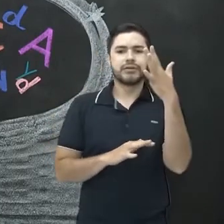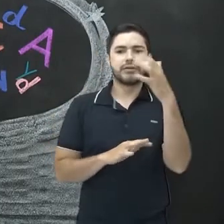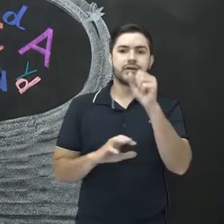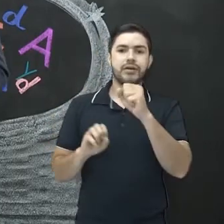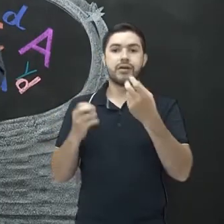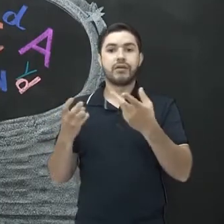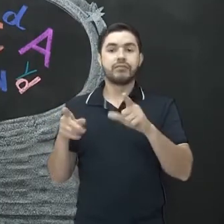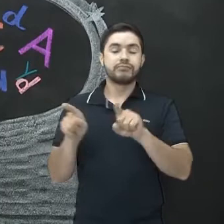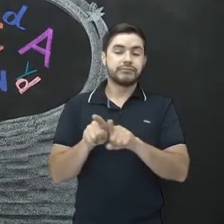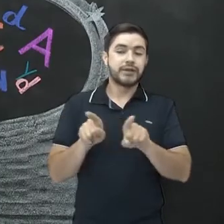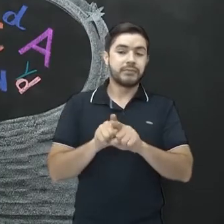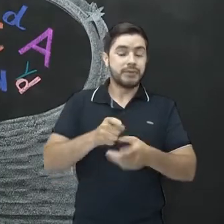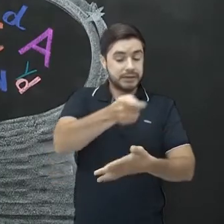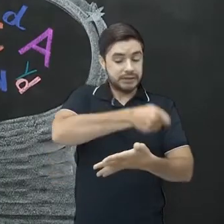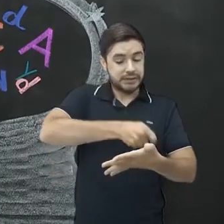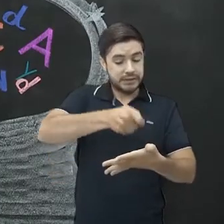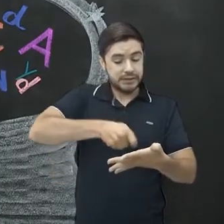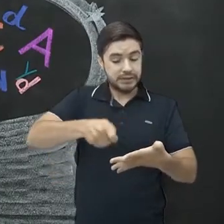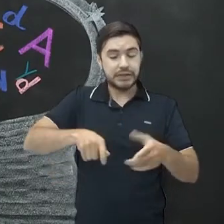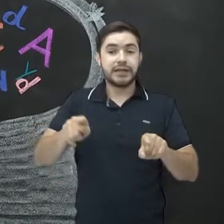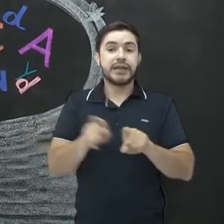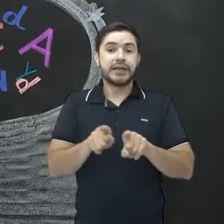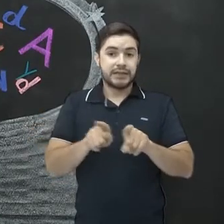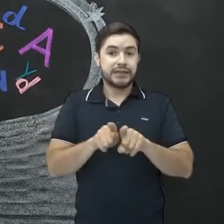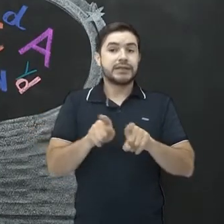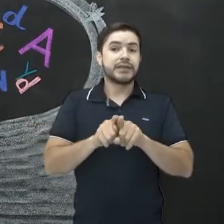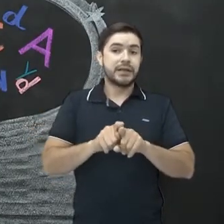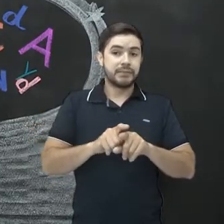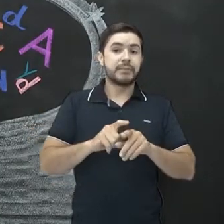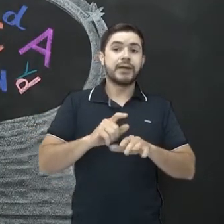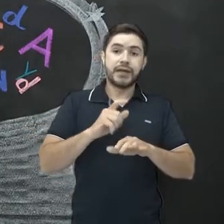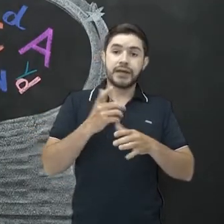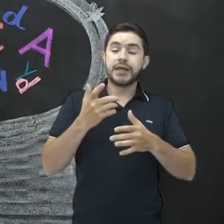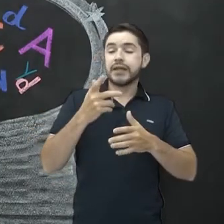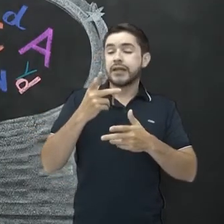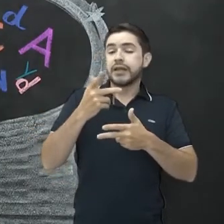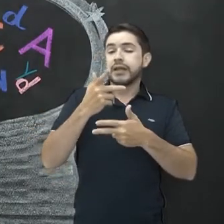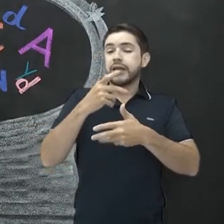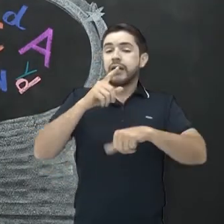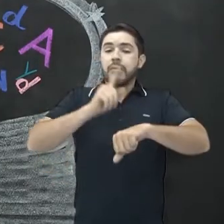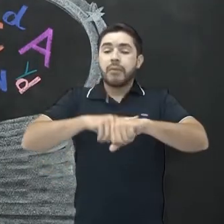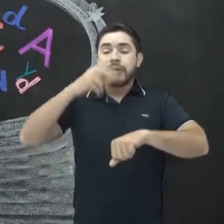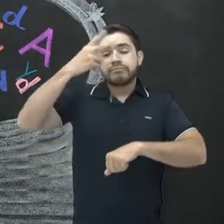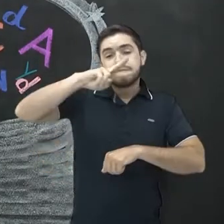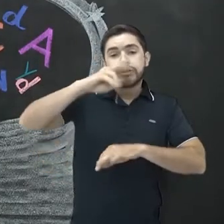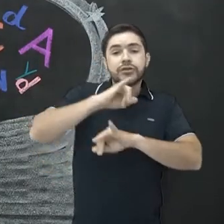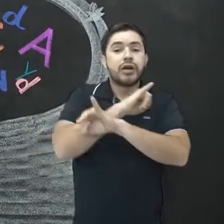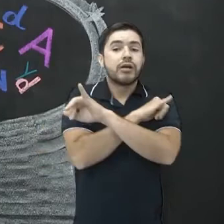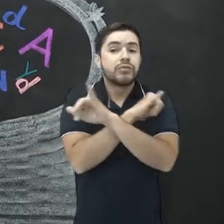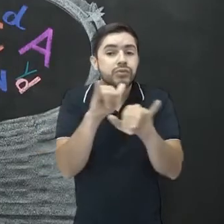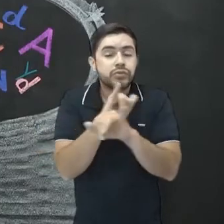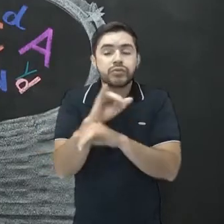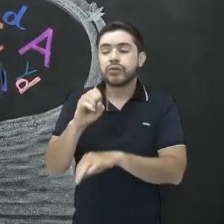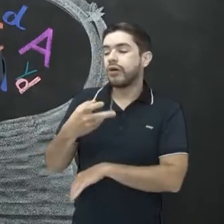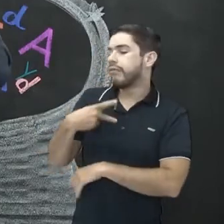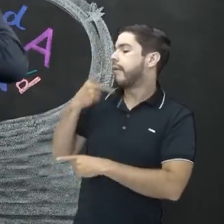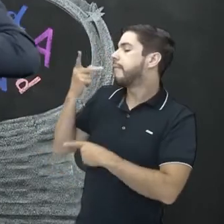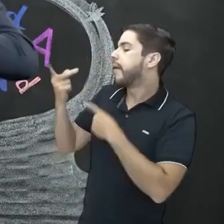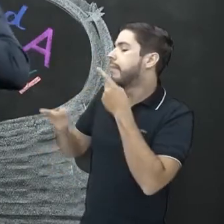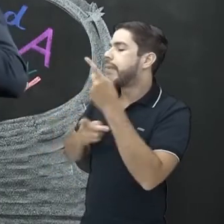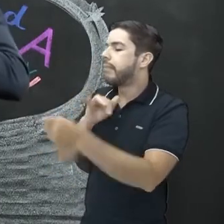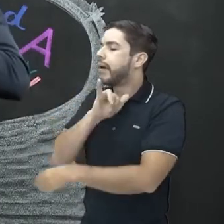e, essencialmente, narrativos, porque você está relatando algo, ou seja, você está contando para alguém o que